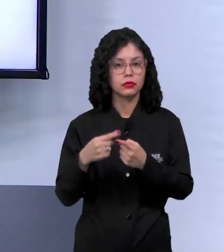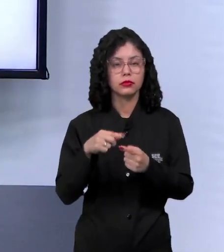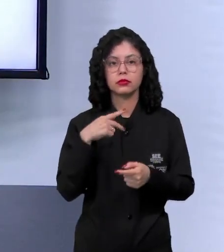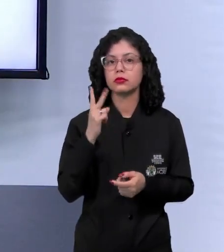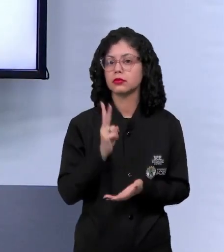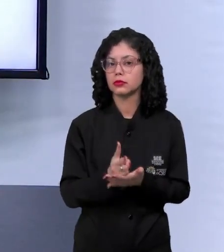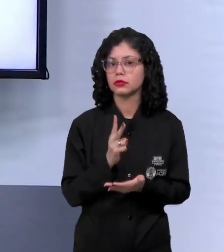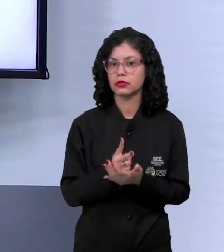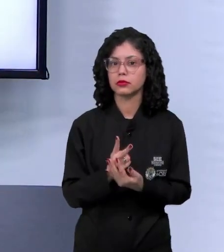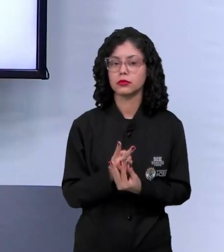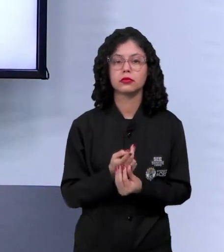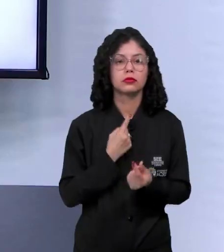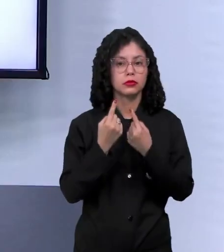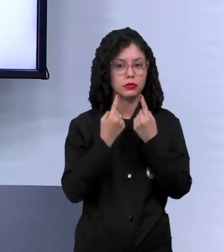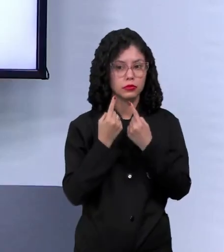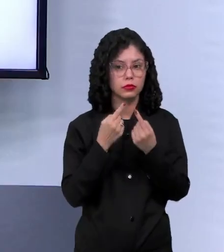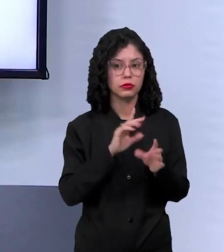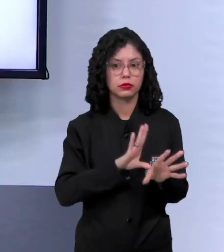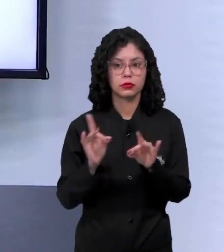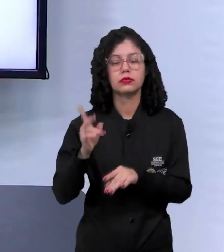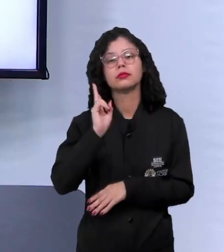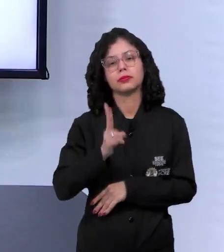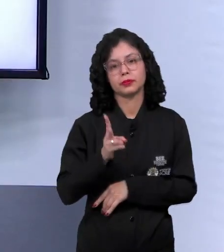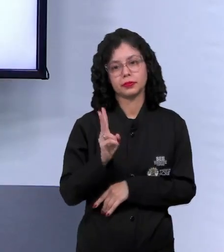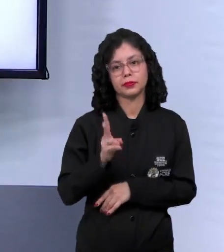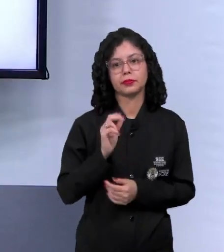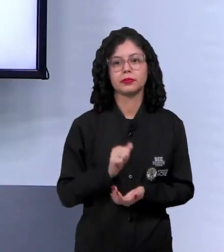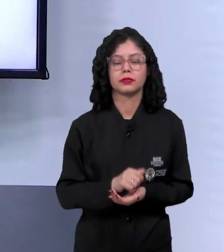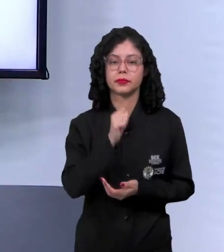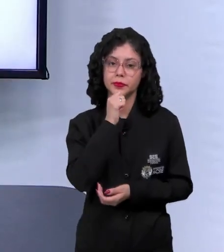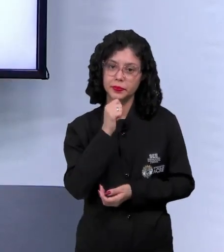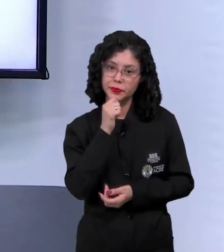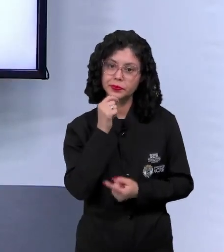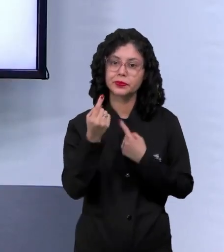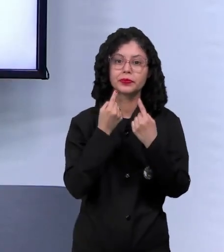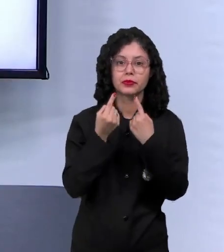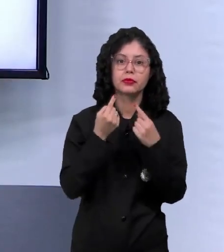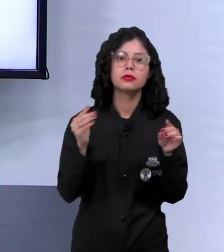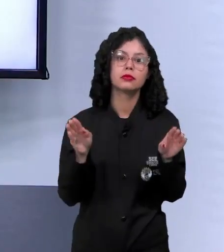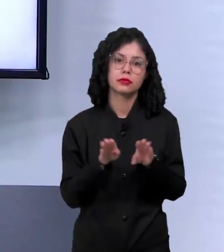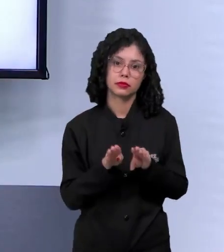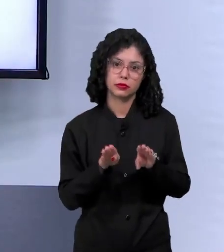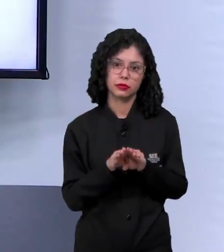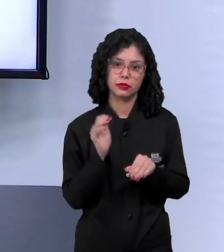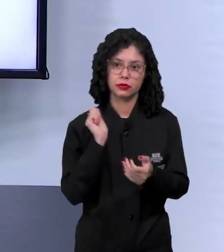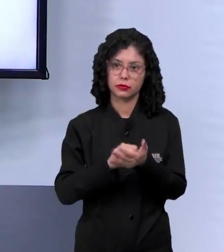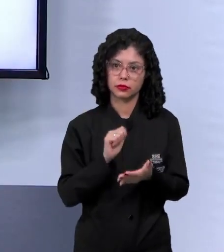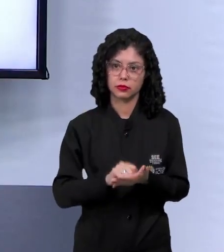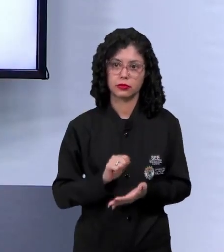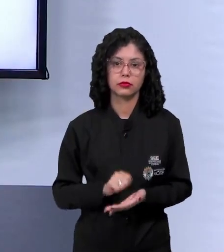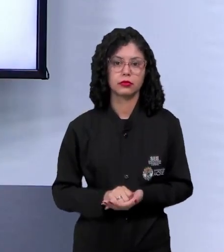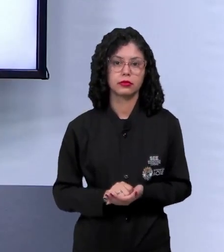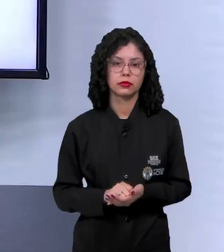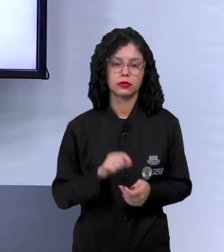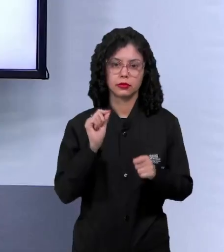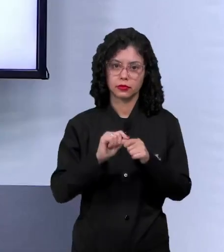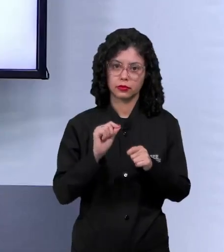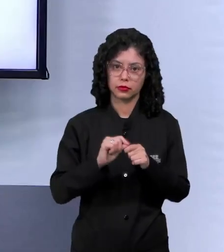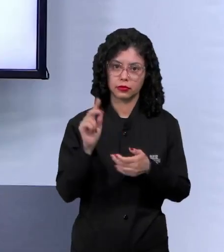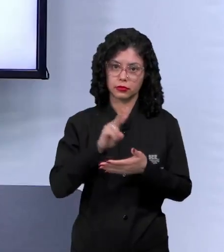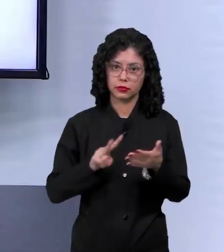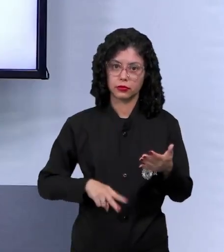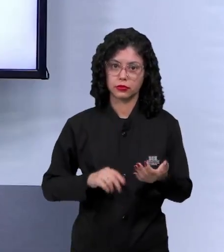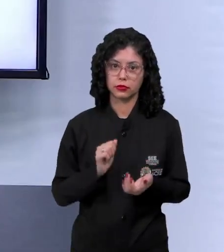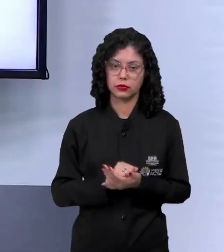estamos nos comunicando a todo momento e além de se comunicar, nós também escrevemos e realizamos